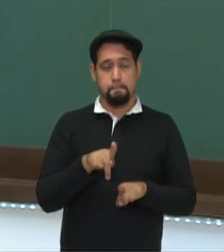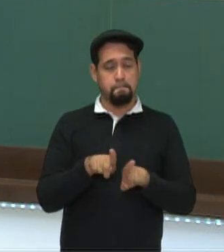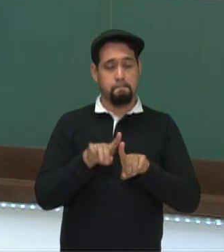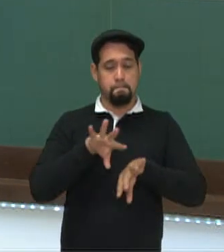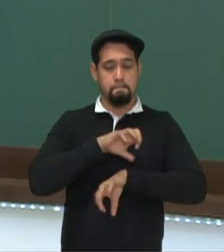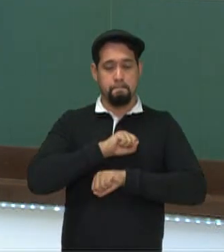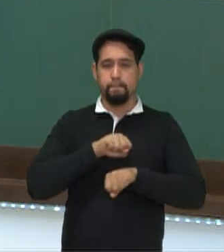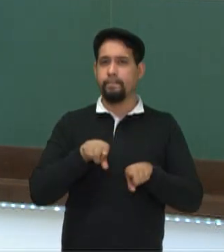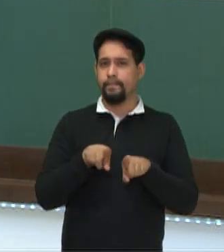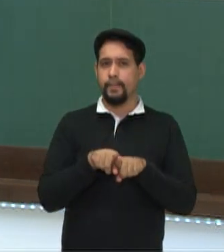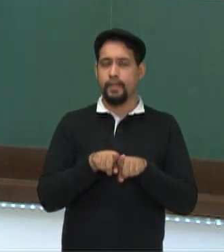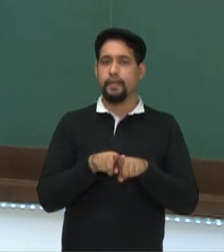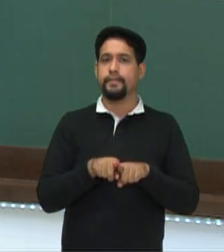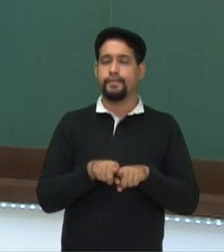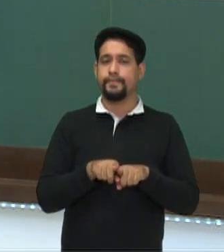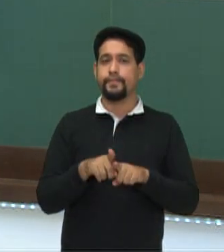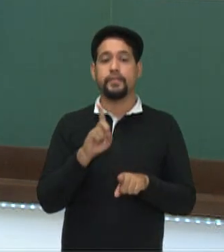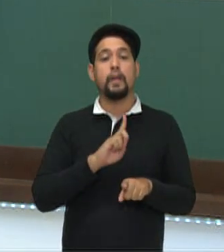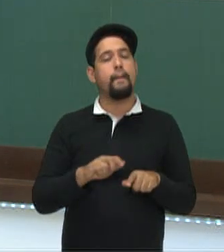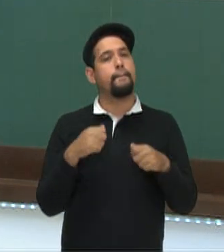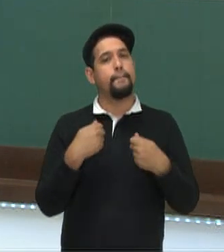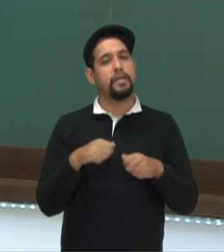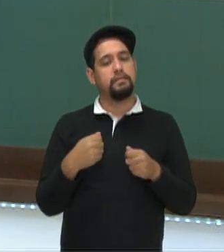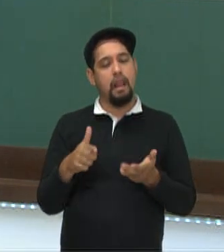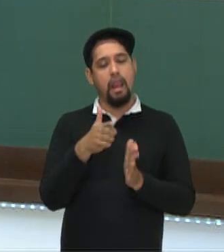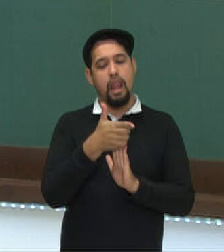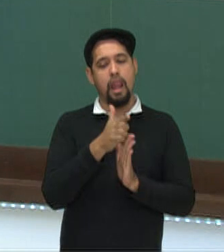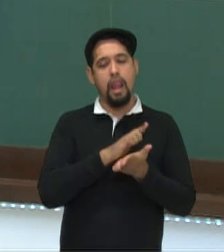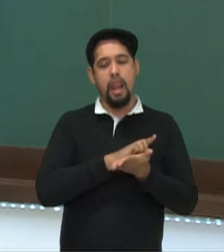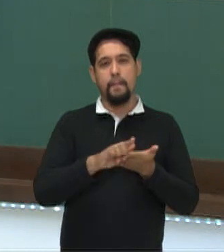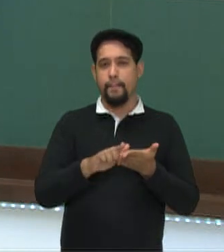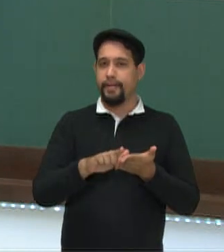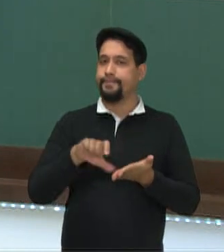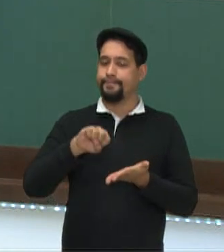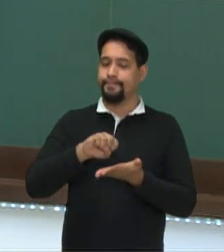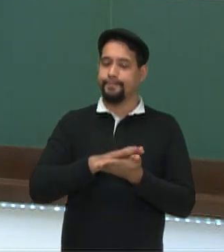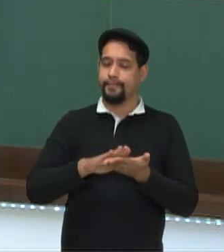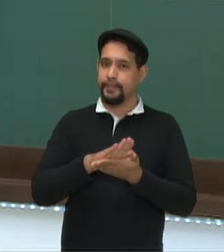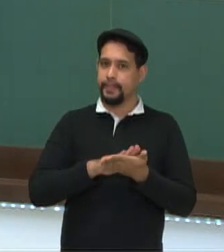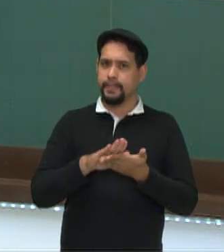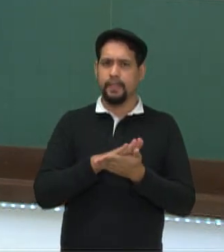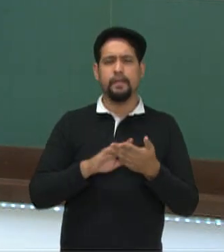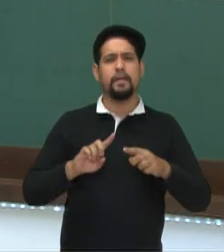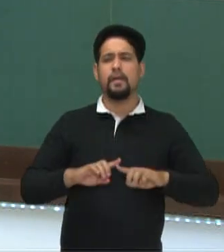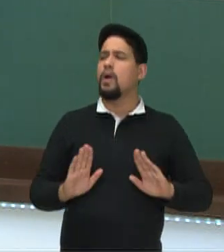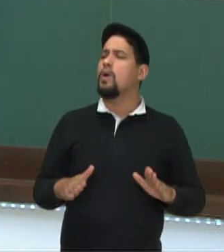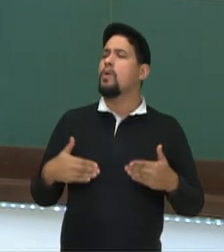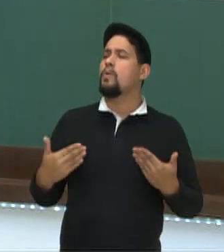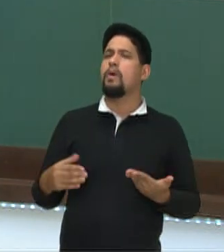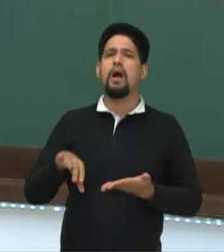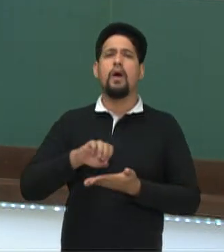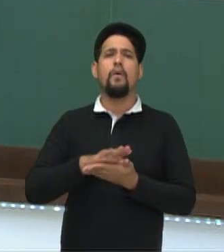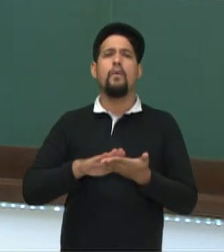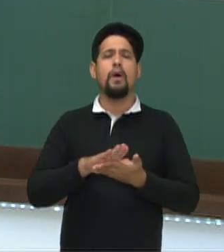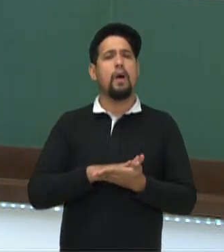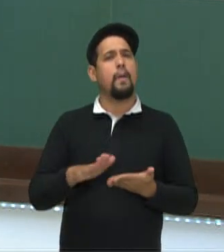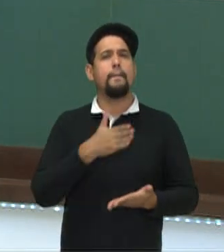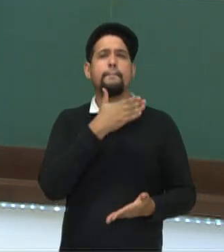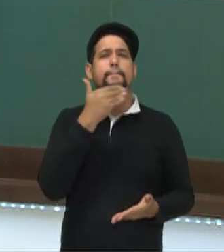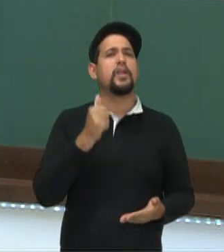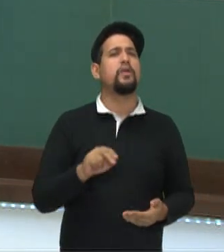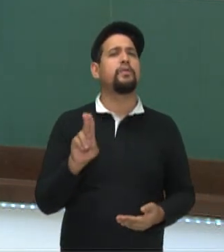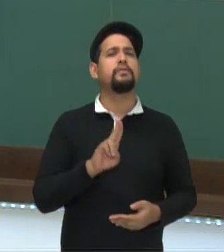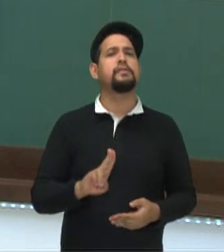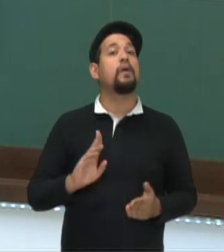também se contaminar, higieniza com álcool. Agora, qual é o álcool mais apropriado? O